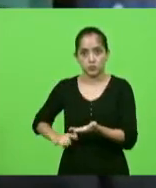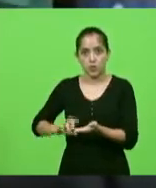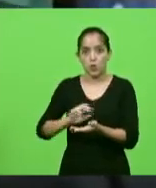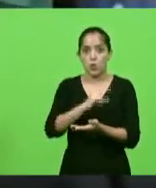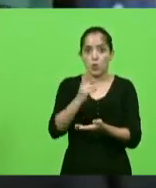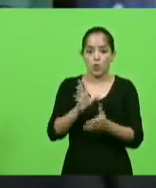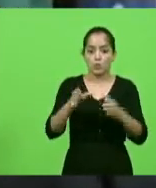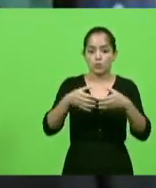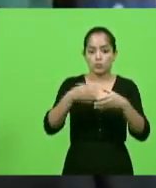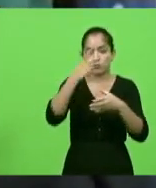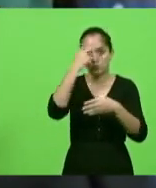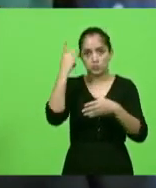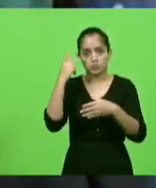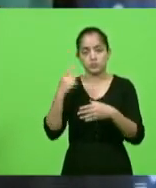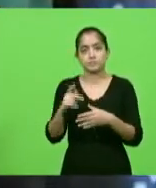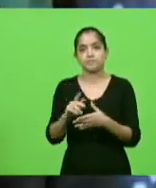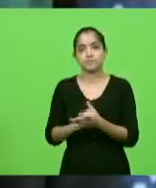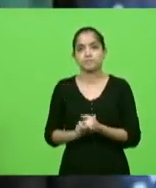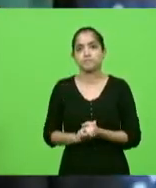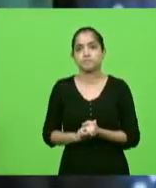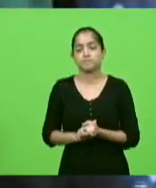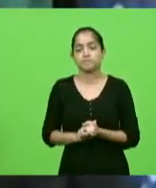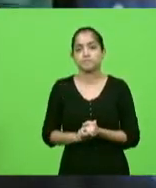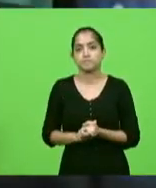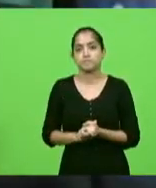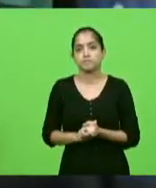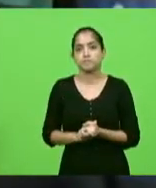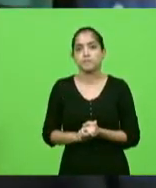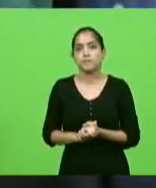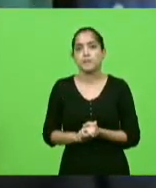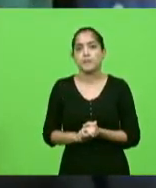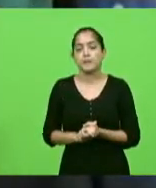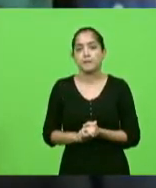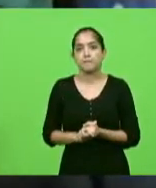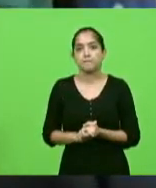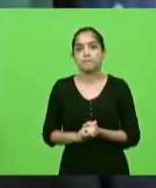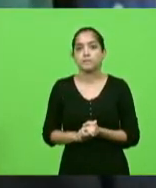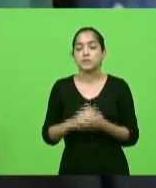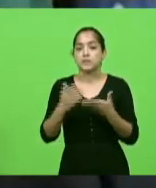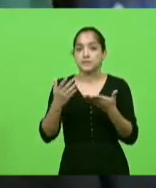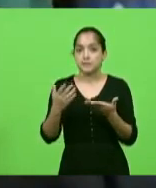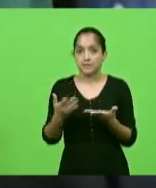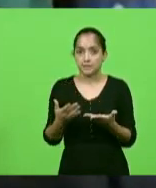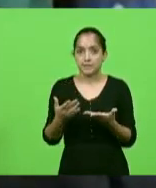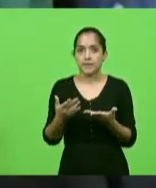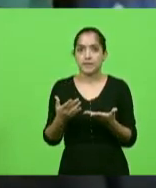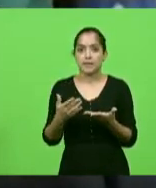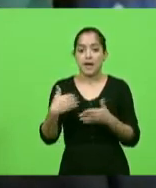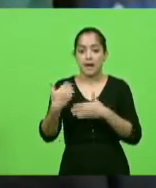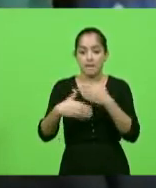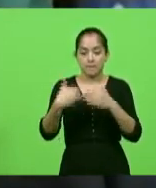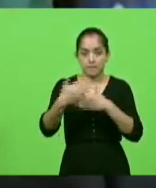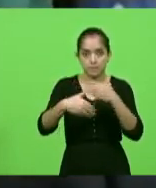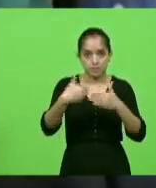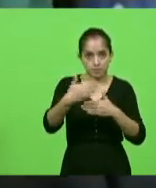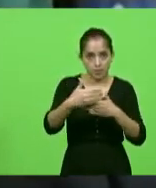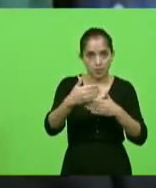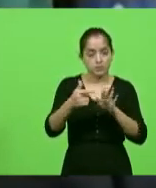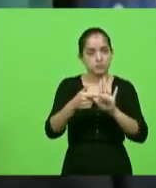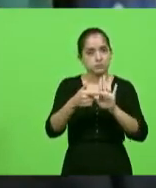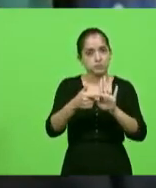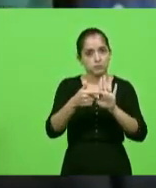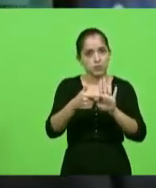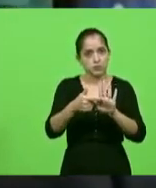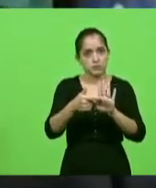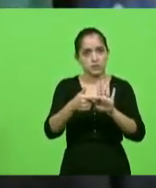para pessoas que no seu e como o registro existisse também que após a declinação do